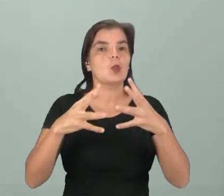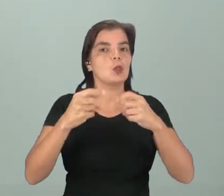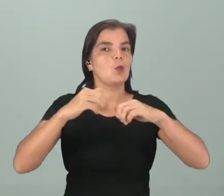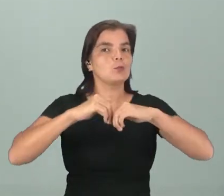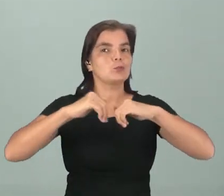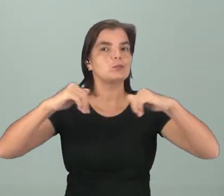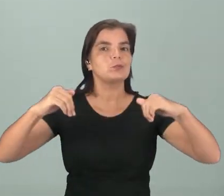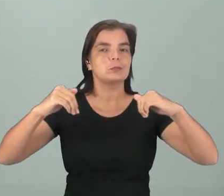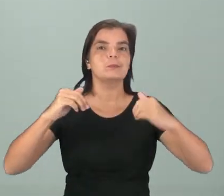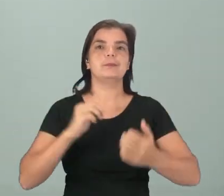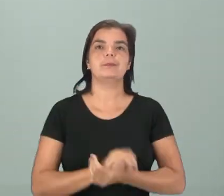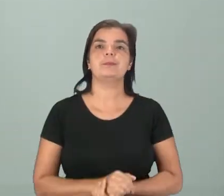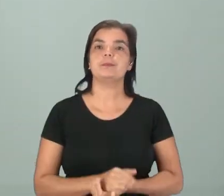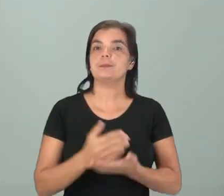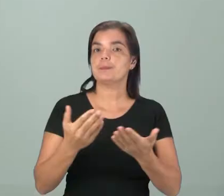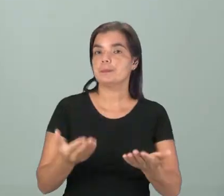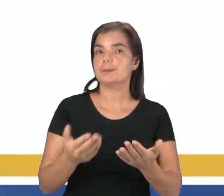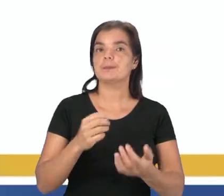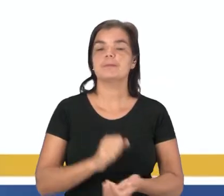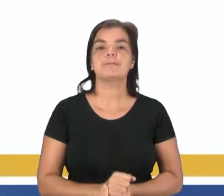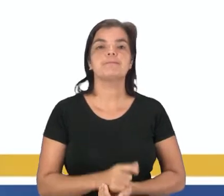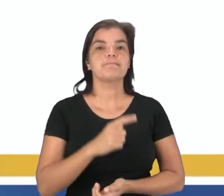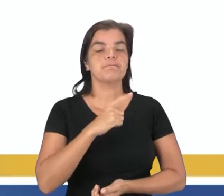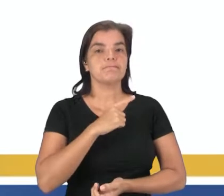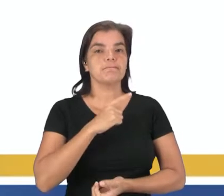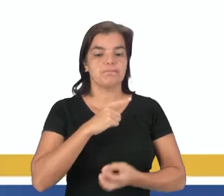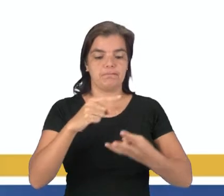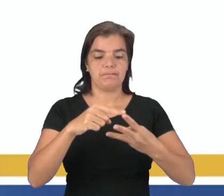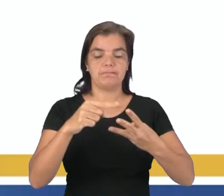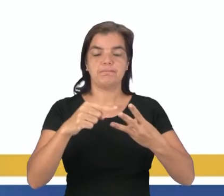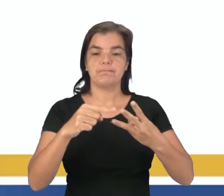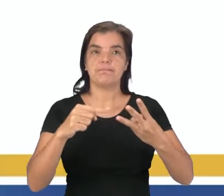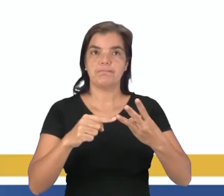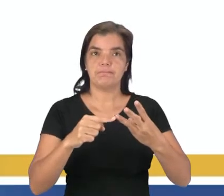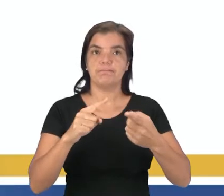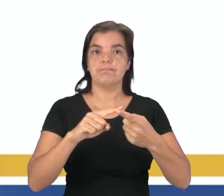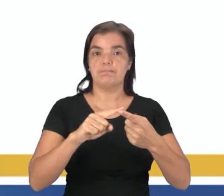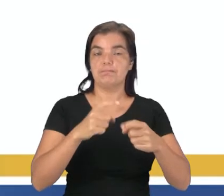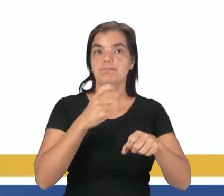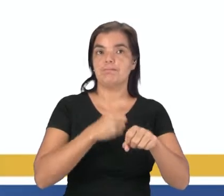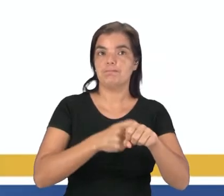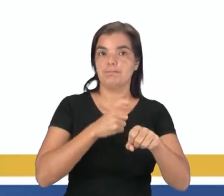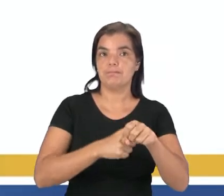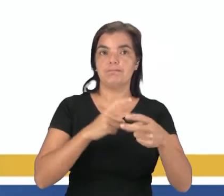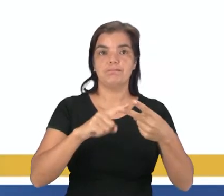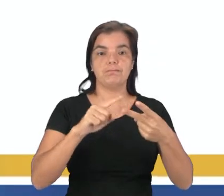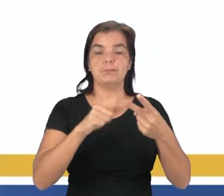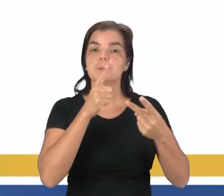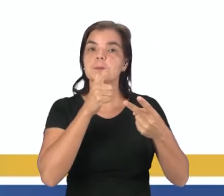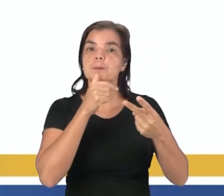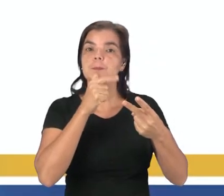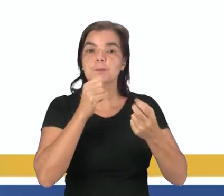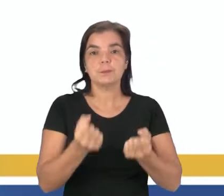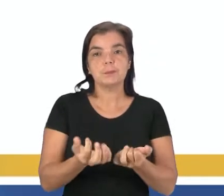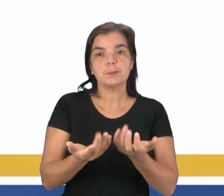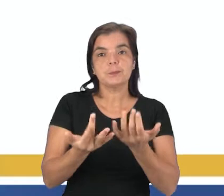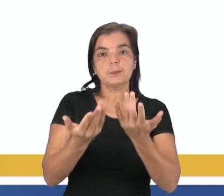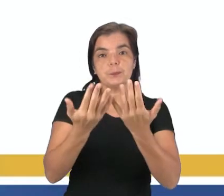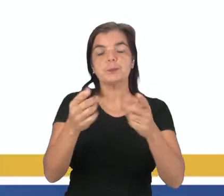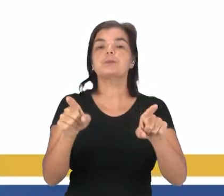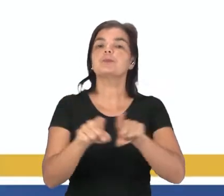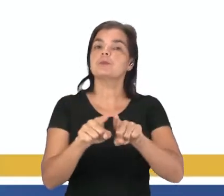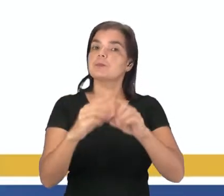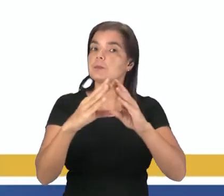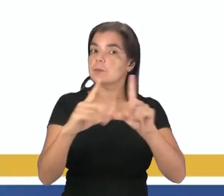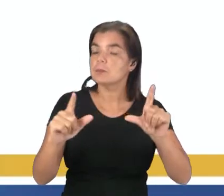totalmente afastadas. Nesse caso, nós temos aí os três estados, que são o estado sólido, líquido e gasoso. E